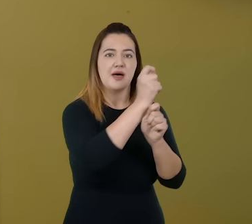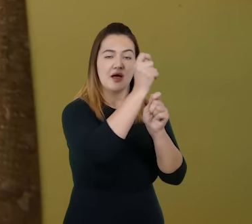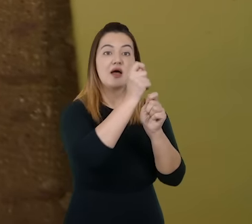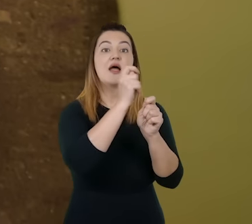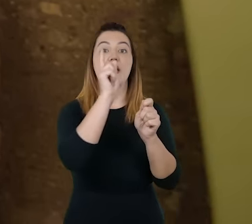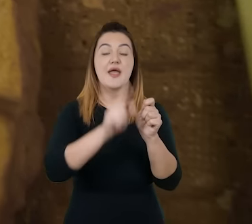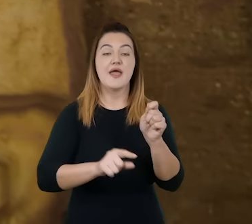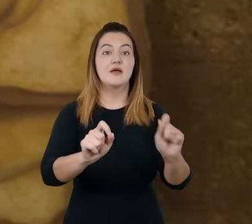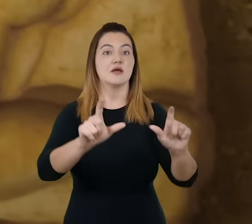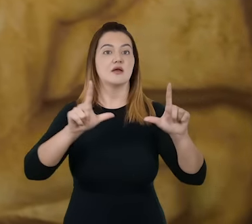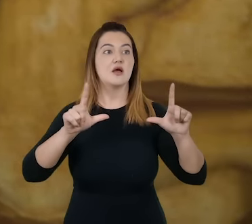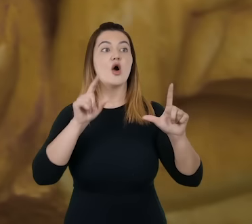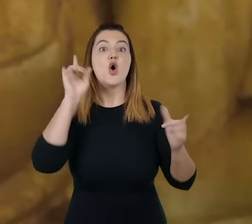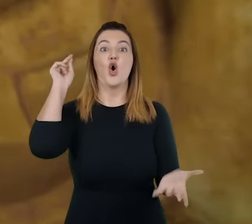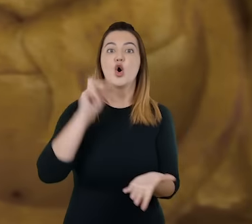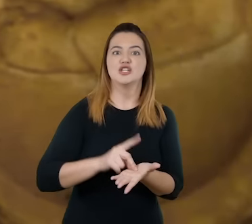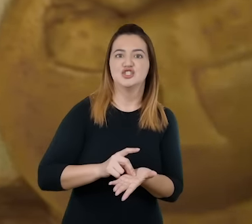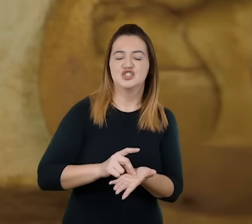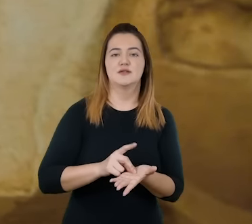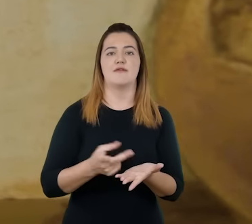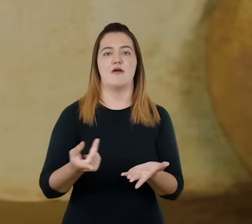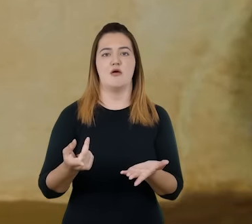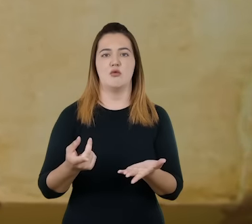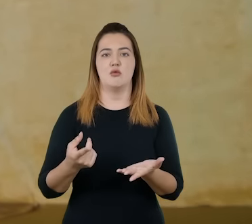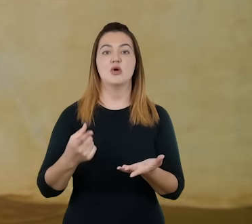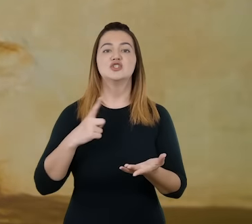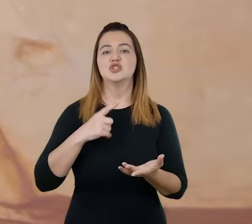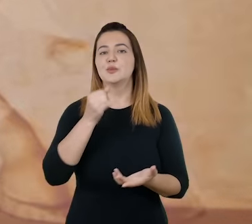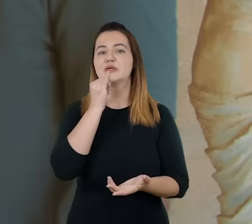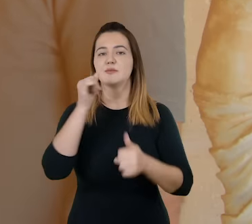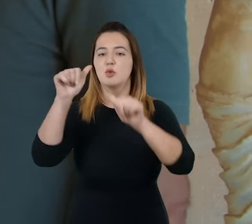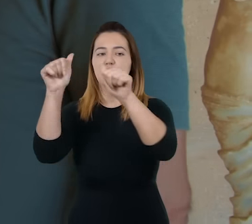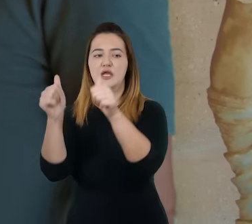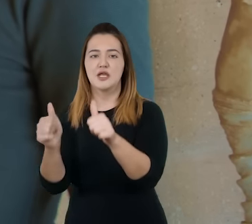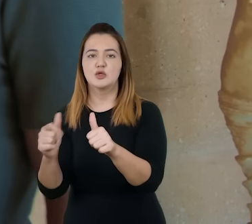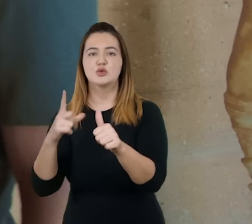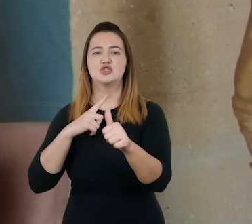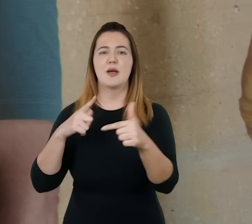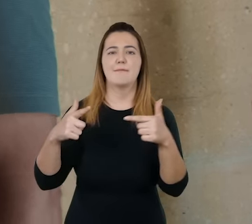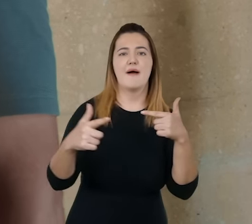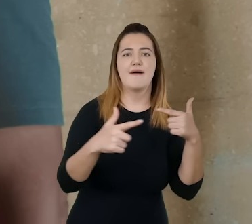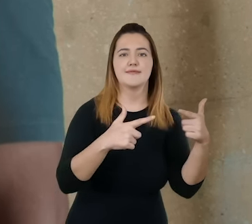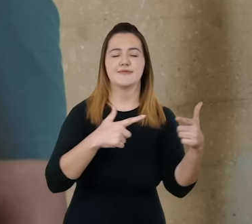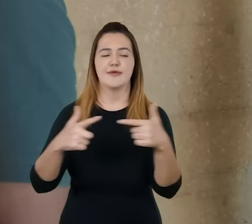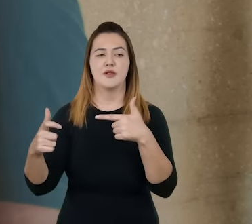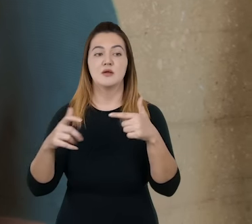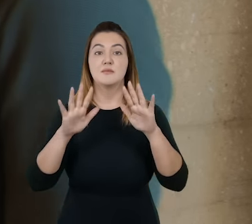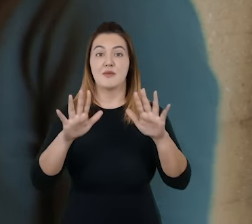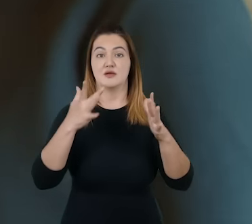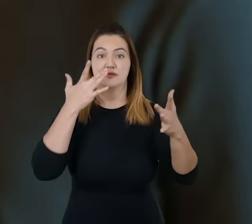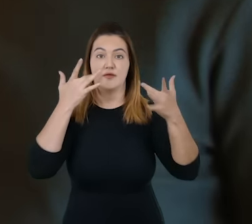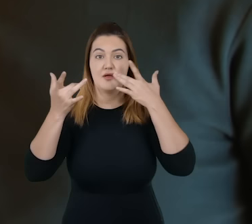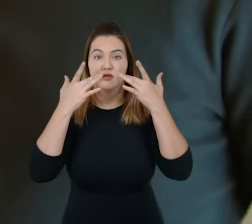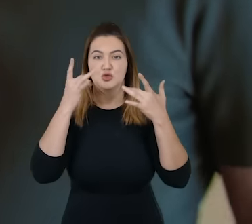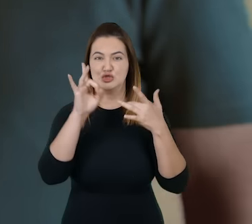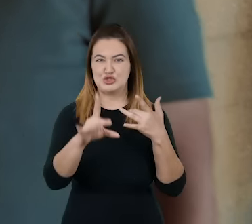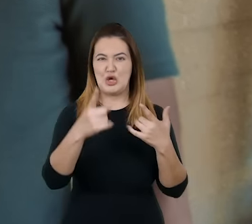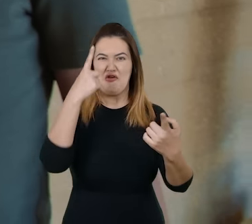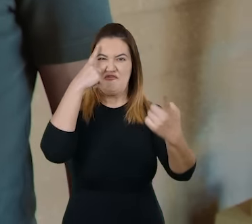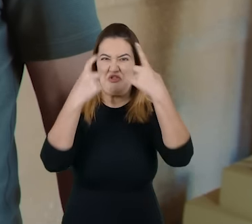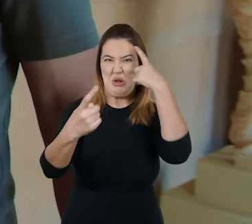que contam batalhas dos deuses contra os gigantes. Mas esse teatro era inundado não apenas de cenas